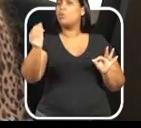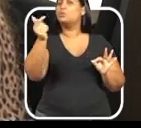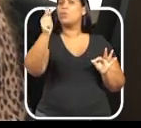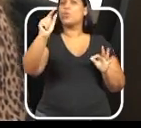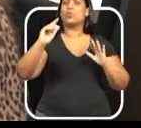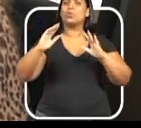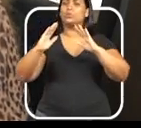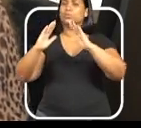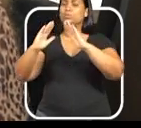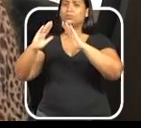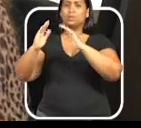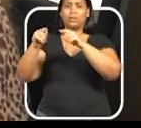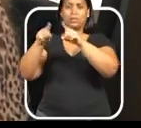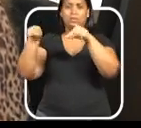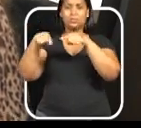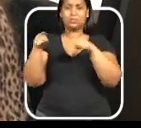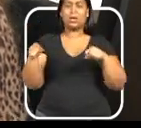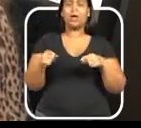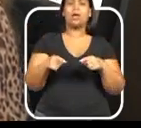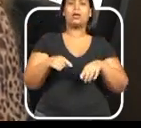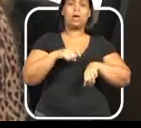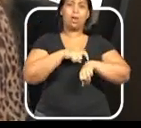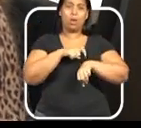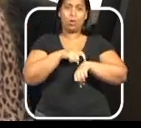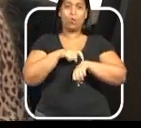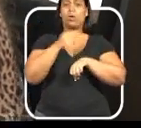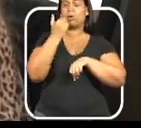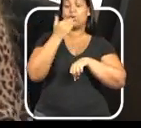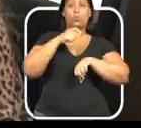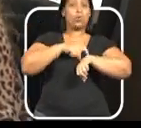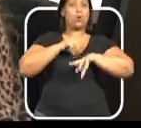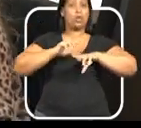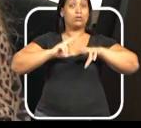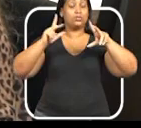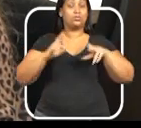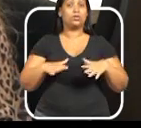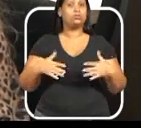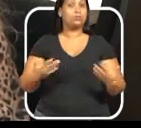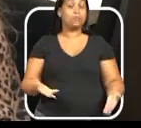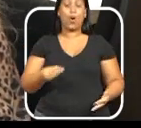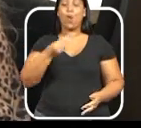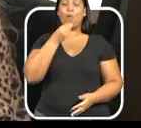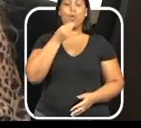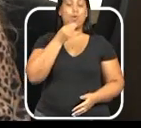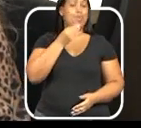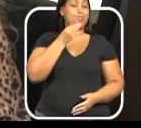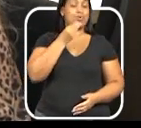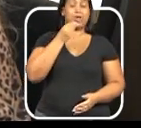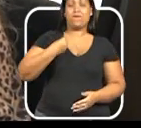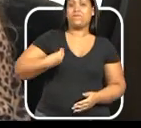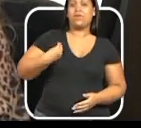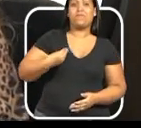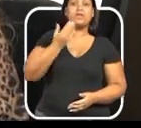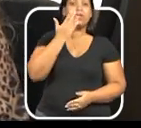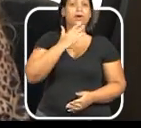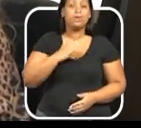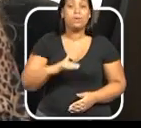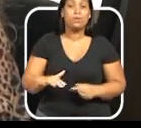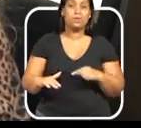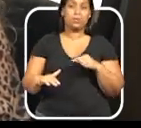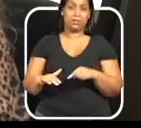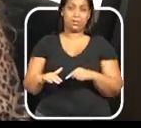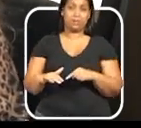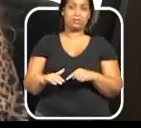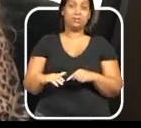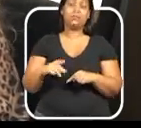de aula, o recreio, o intervalo era num horário diferente. Então eu não tive a oportunidade de conviver com crianças